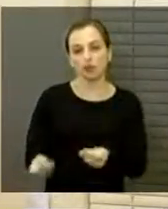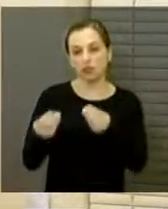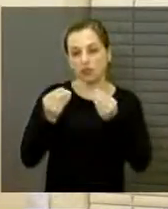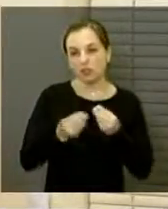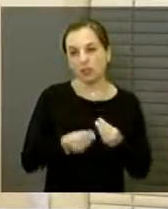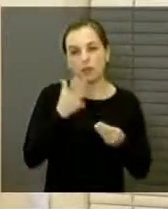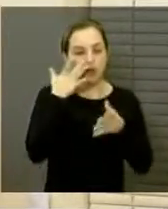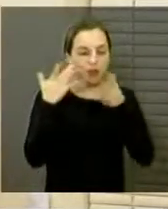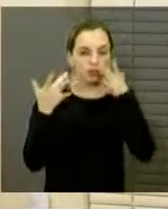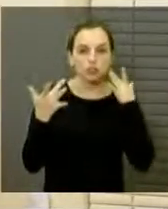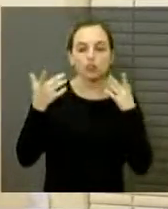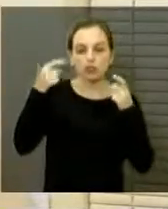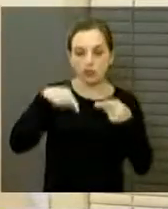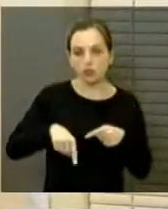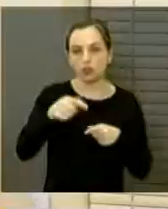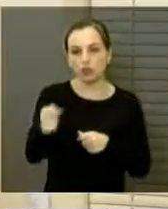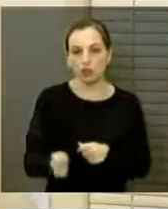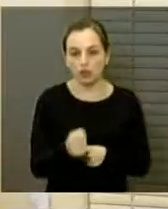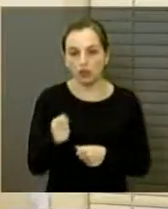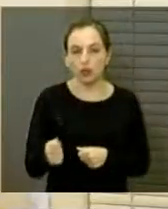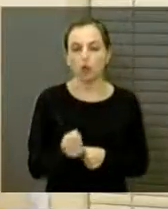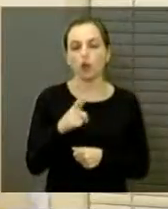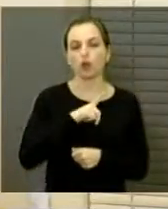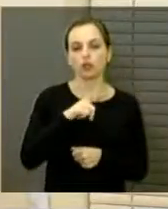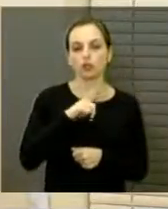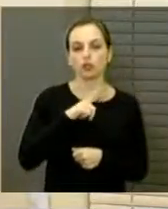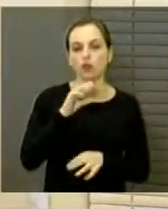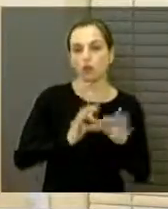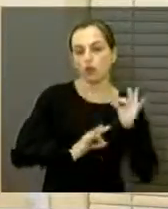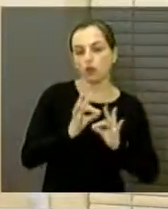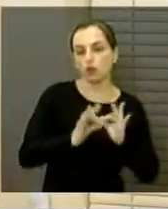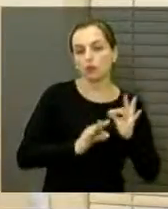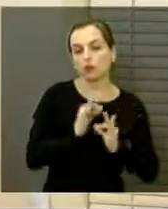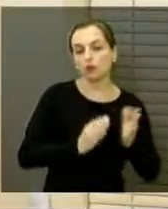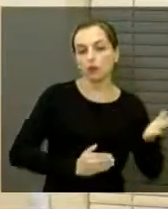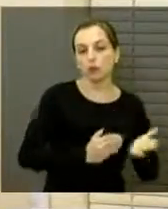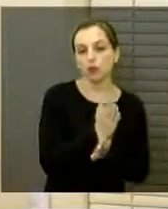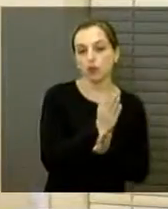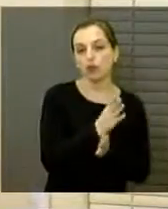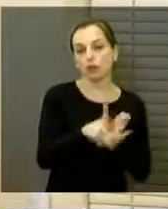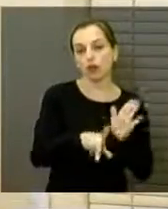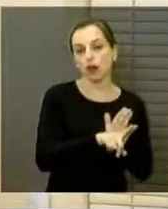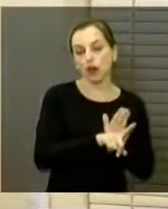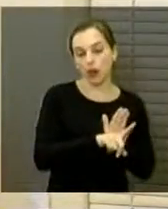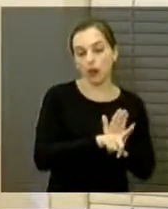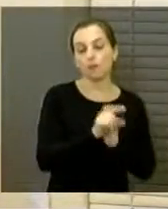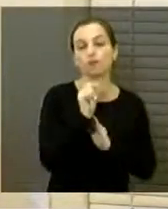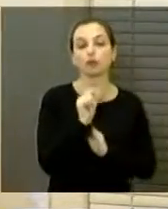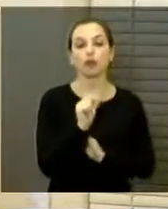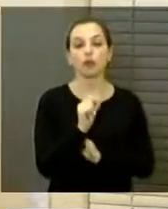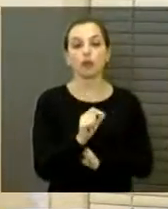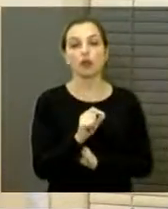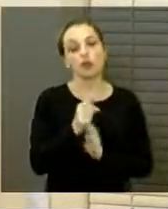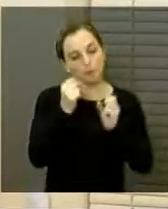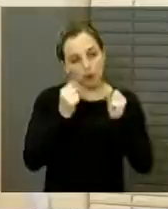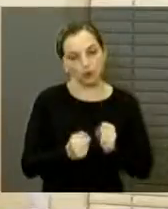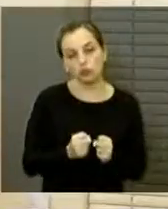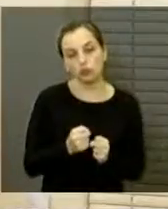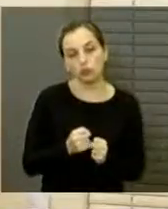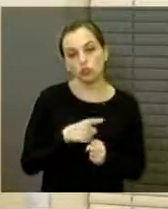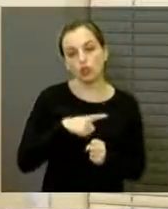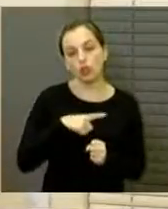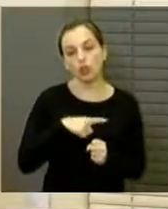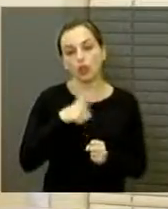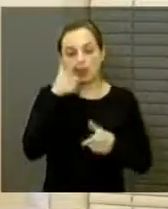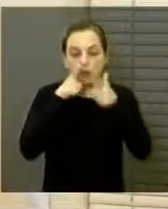artistas locais que aqui em Araraquara tiveram o seu projeto aprovado pela Lei Rouanet. Ele poderia, por exemplo, captar R$20